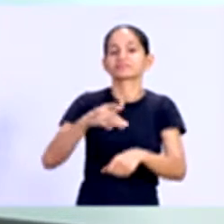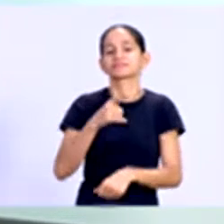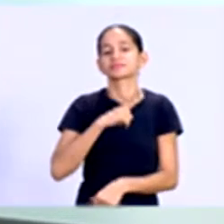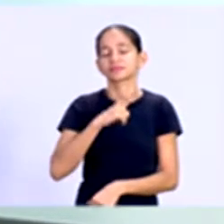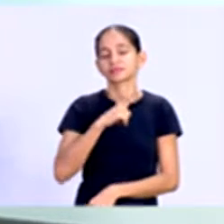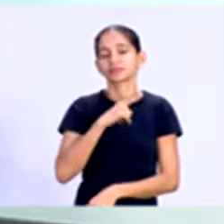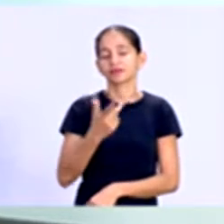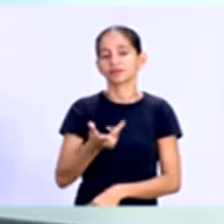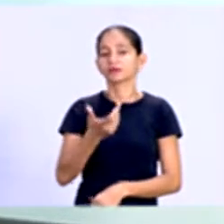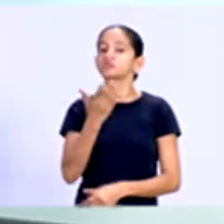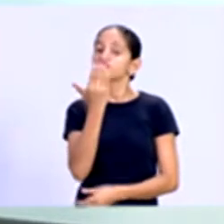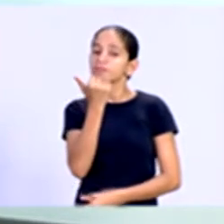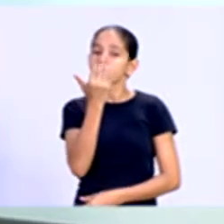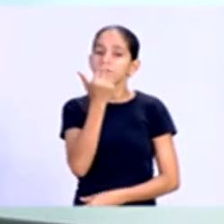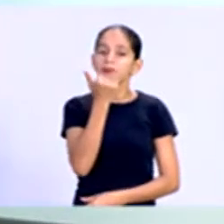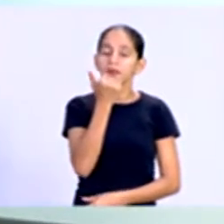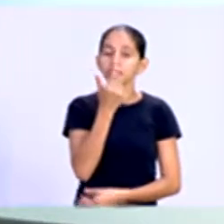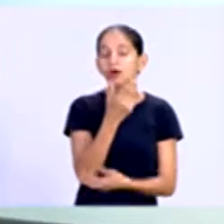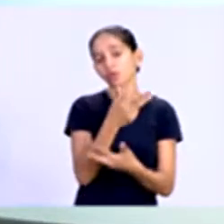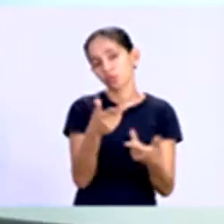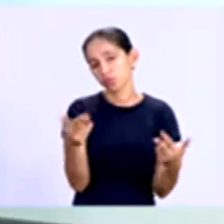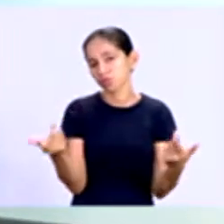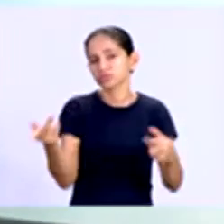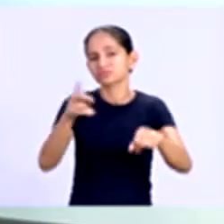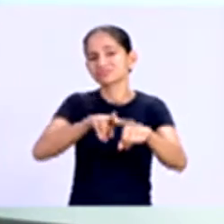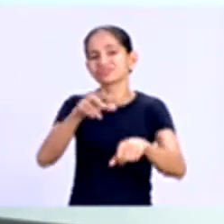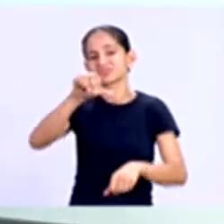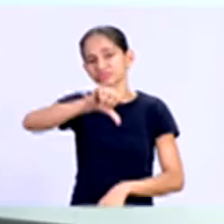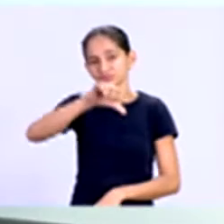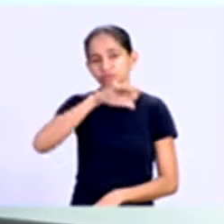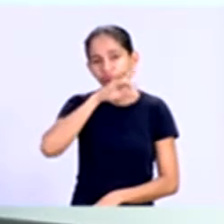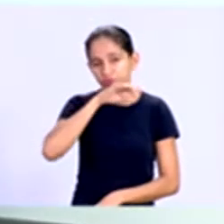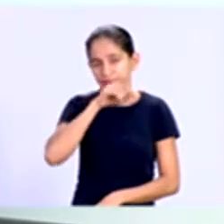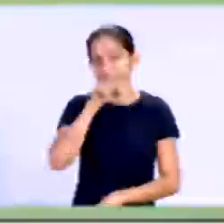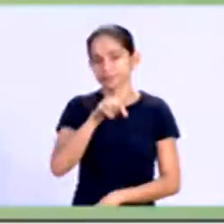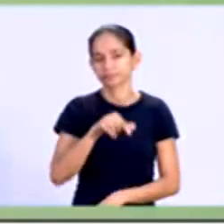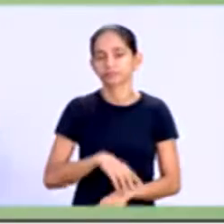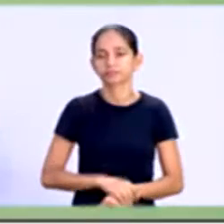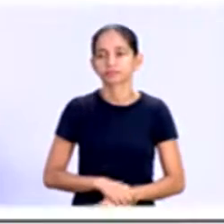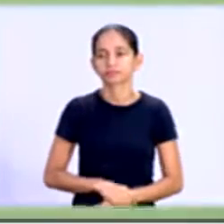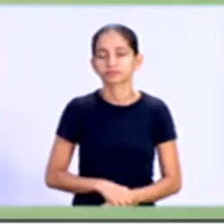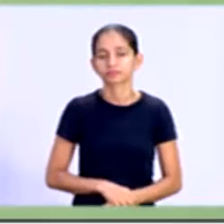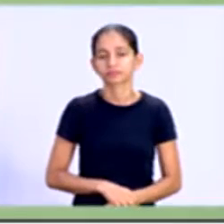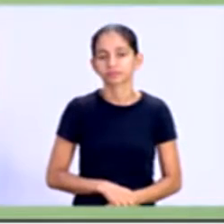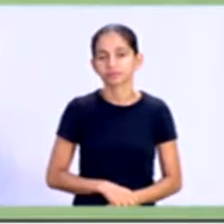alimento infectado por algum micro-organismo patogênico.